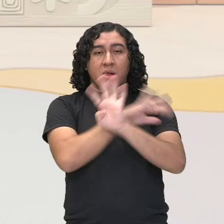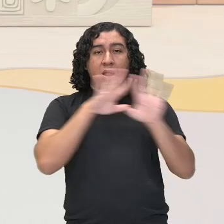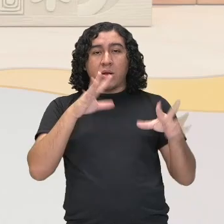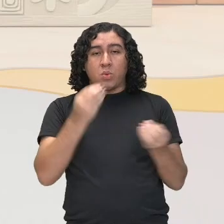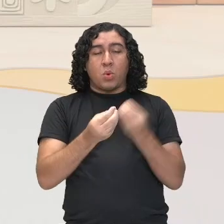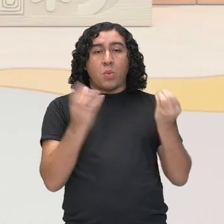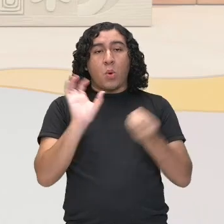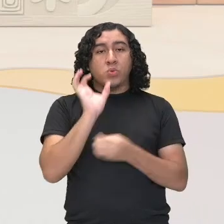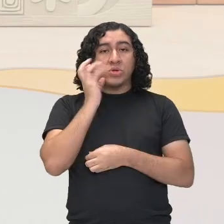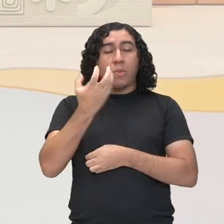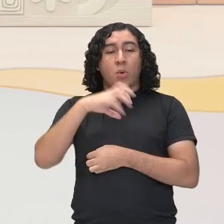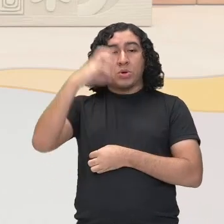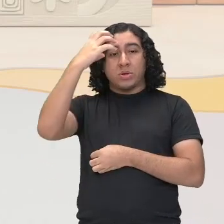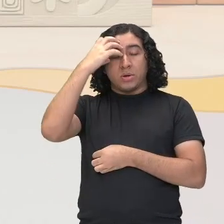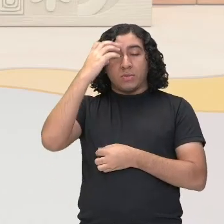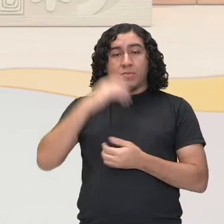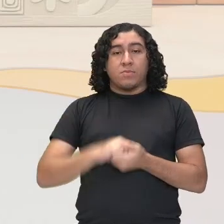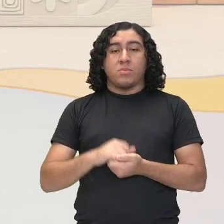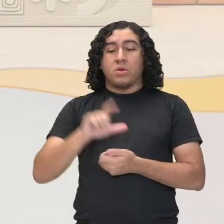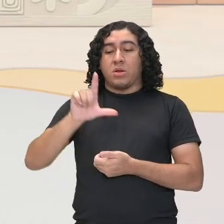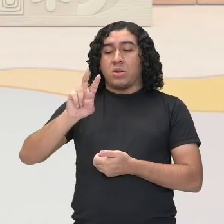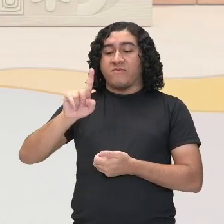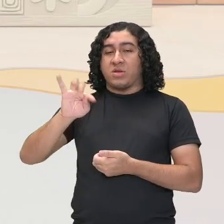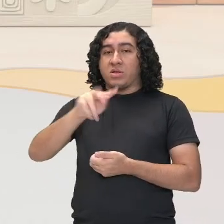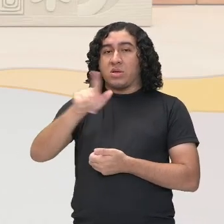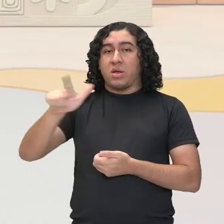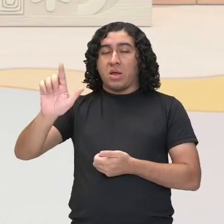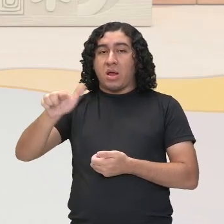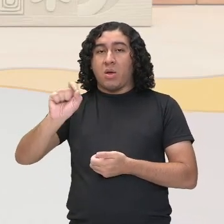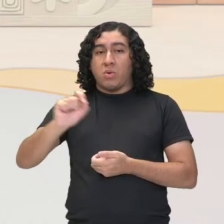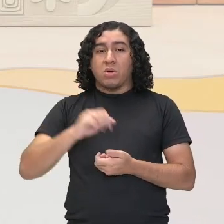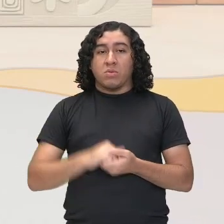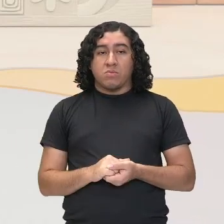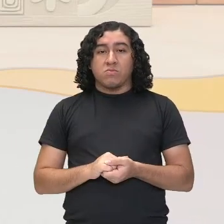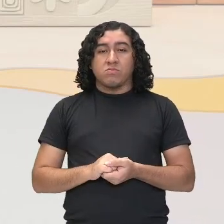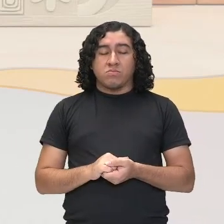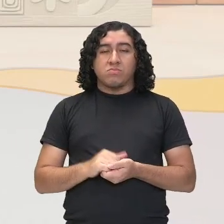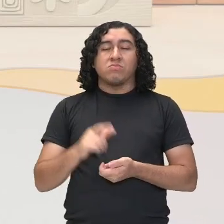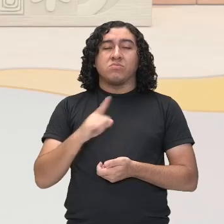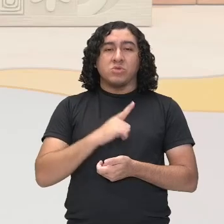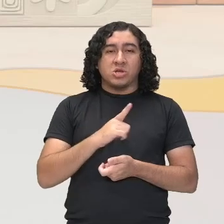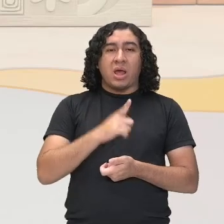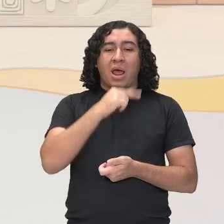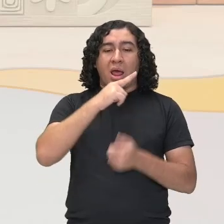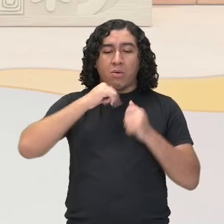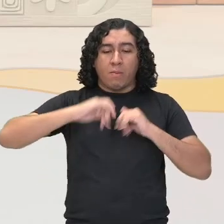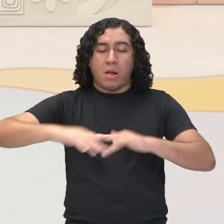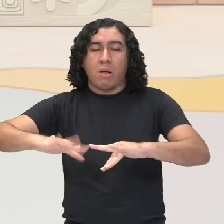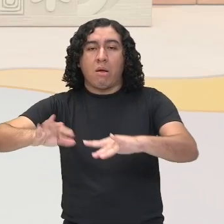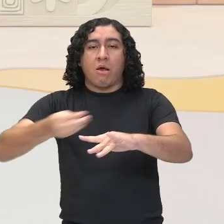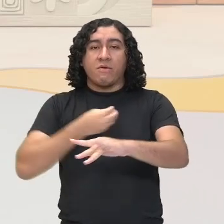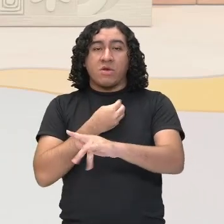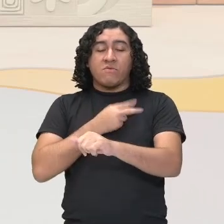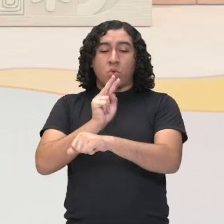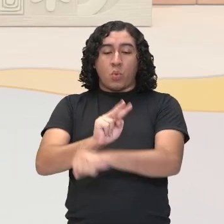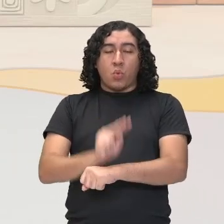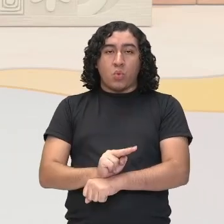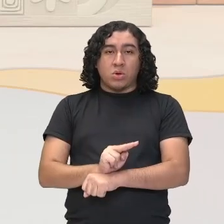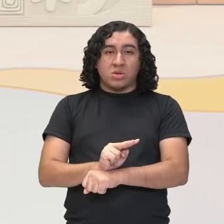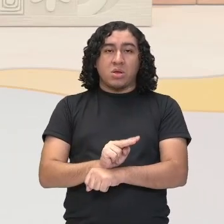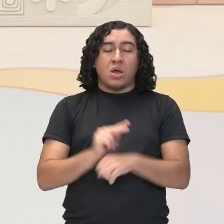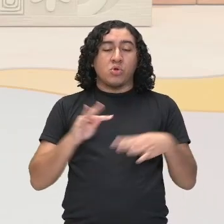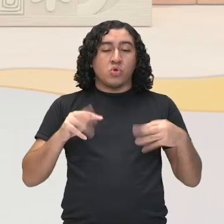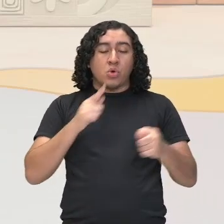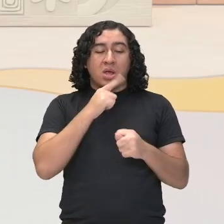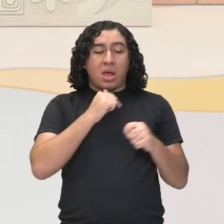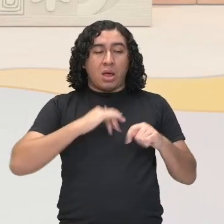monarquia. Leviatã é um monstro marinho, grande e forte, que protege as criaturas marinhas menores e